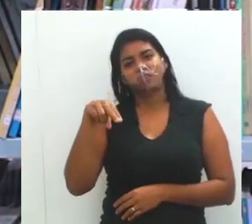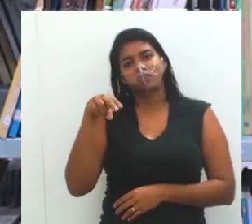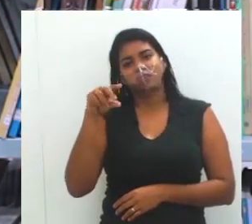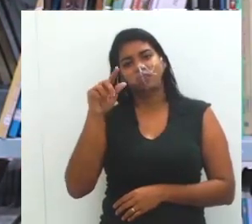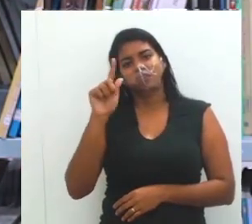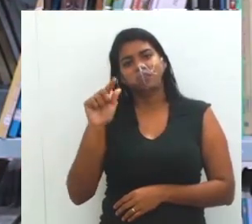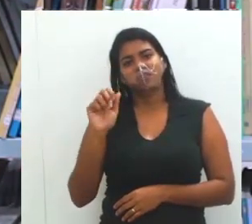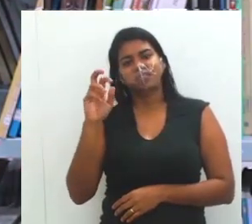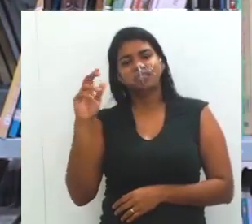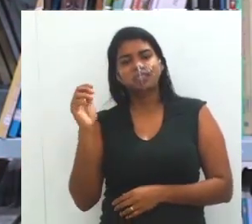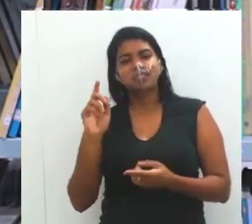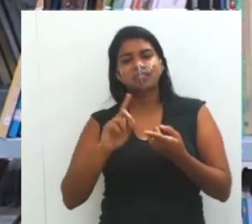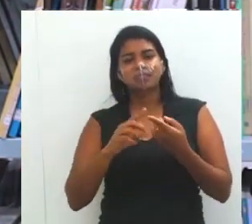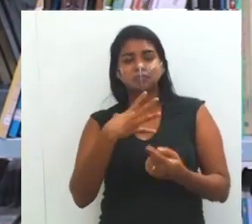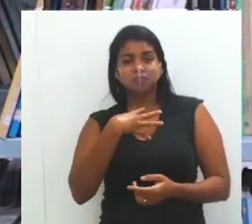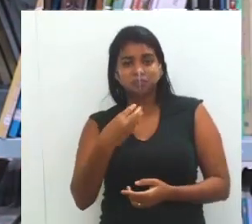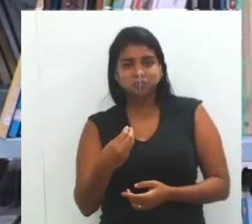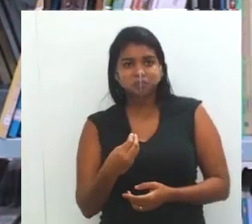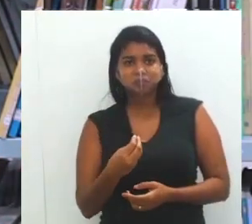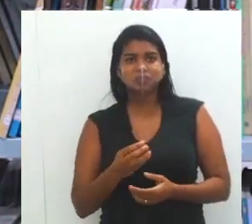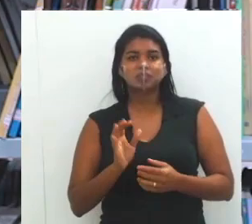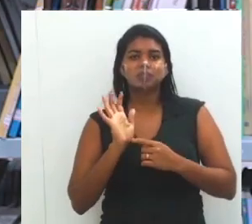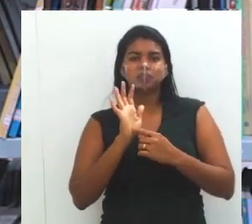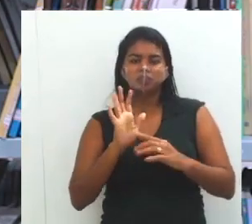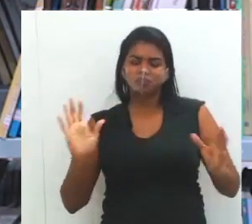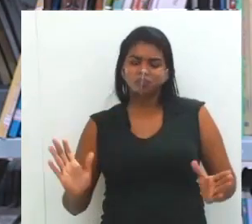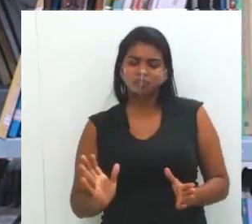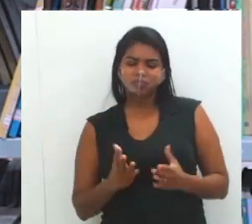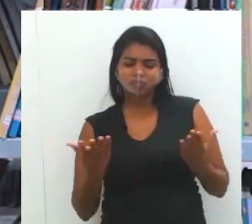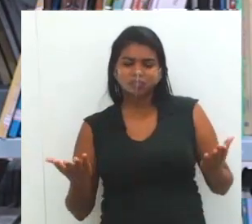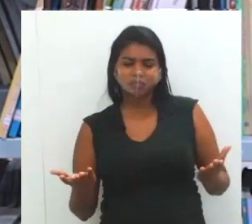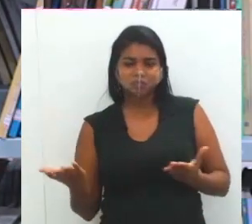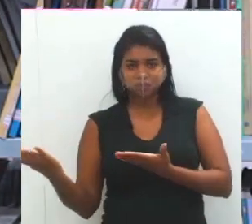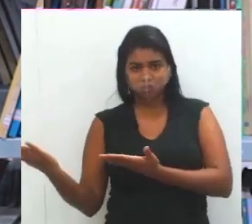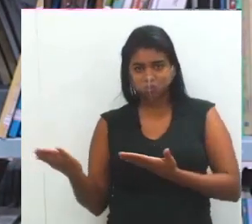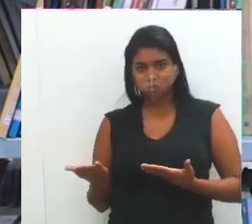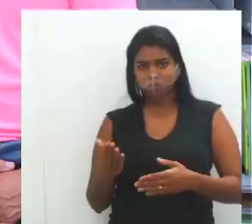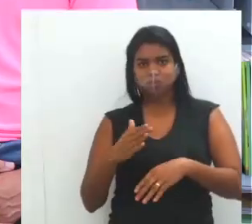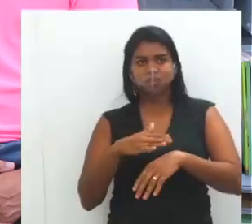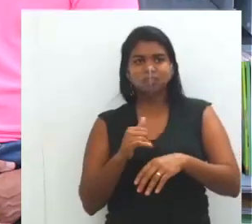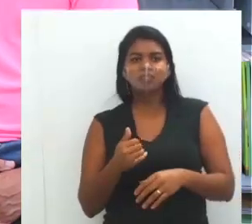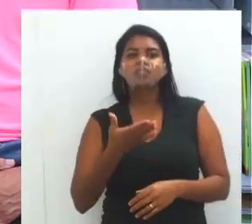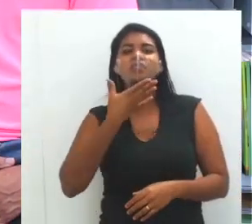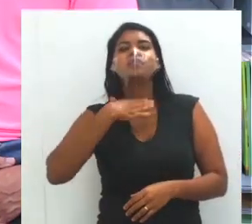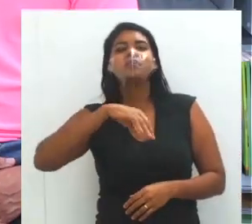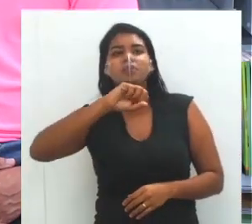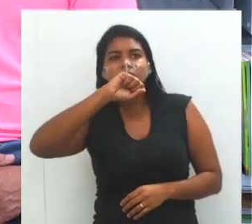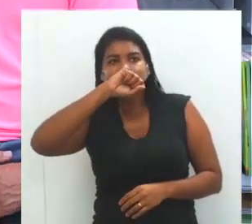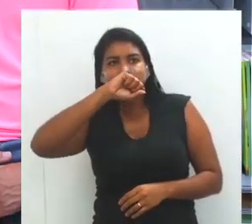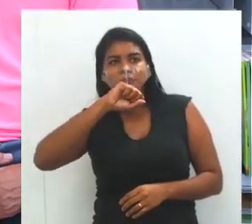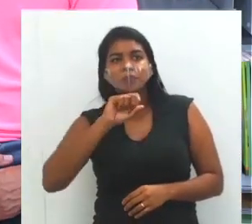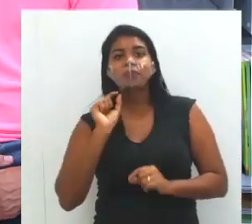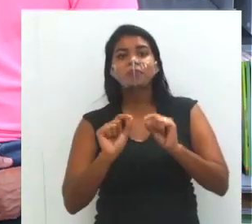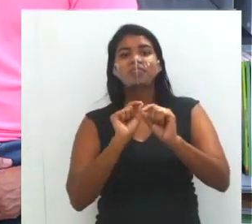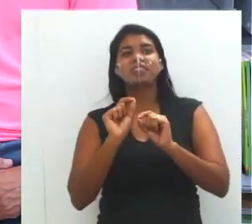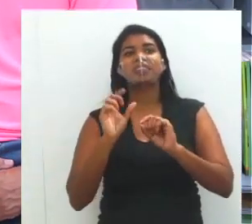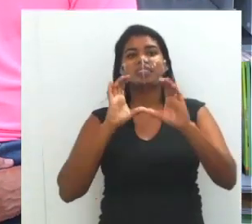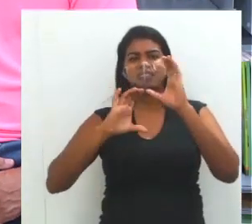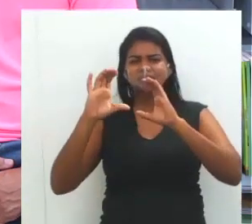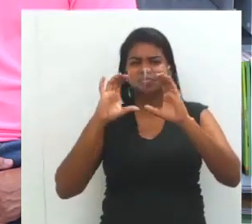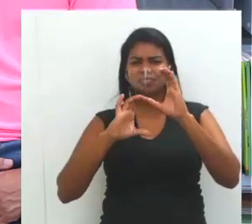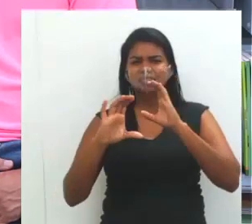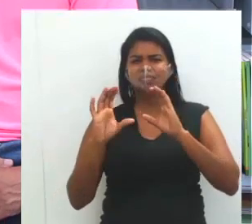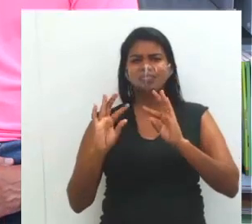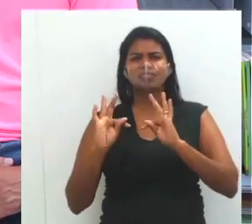MPB mais adiante, Gonzaguinha diz, quando ele faz um show, ele convida o Luiz Gonzaga, ele diz, chama o meu pai, aquele que